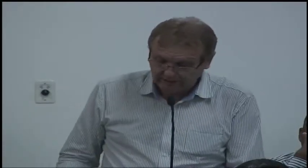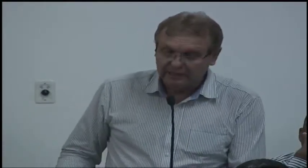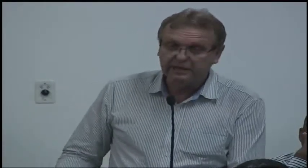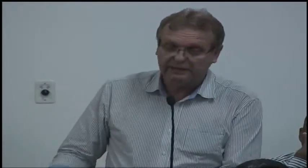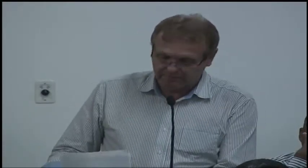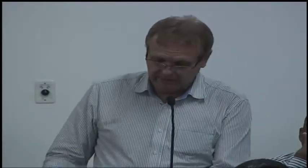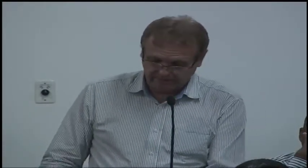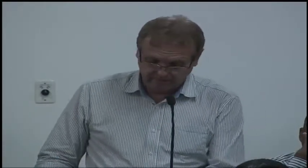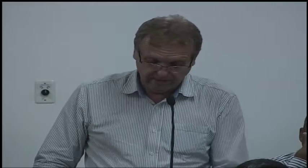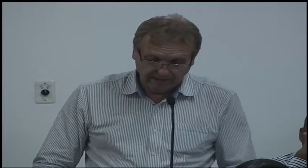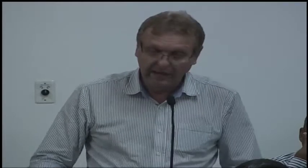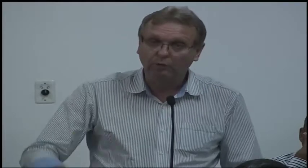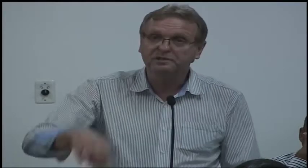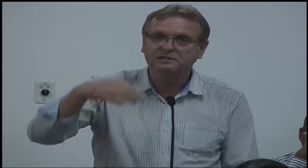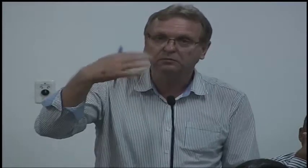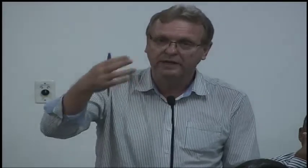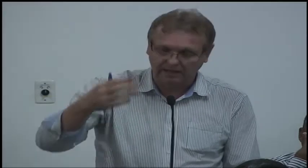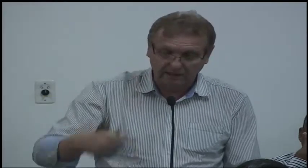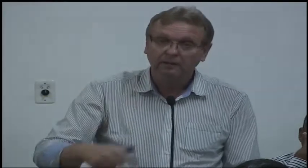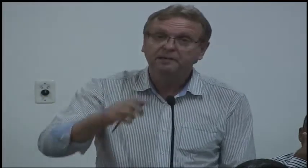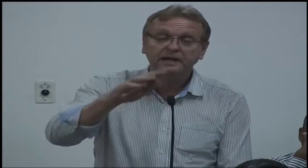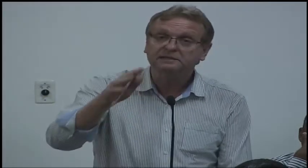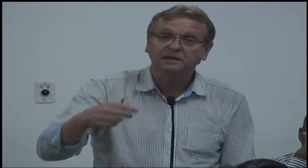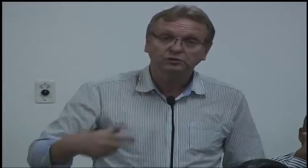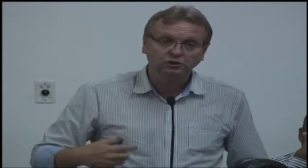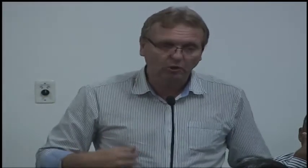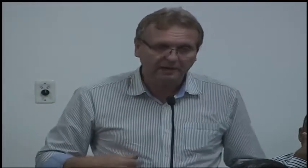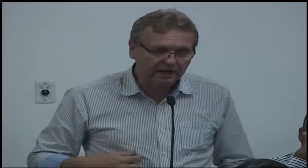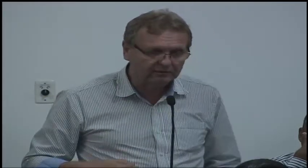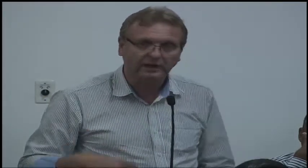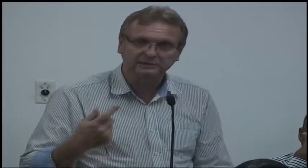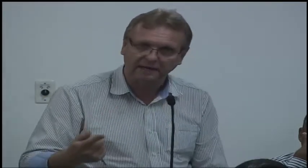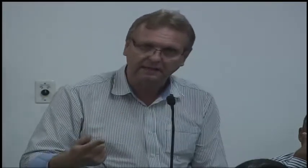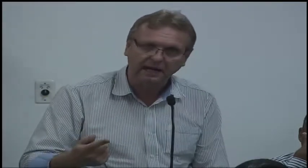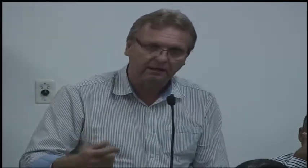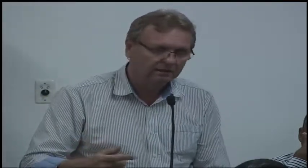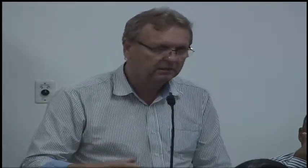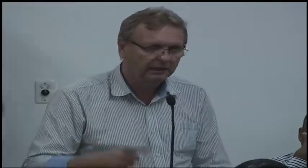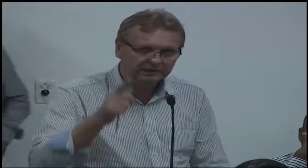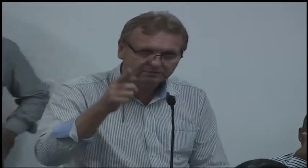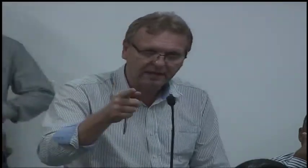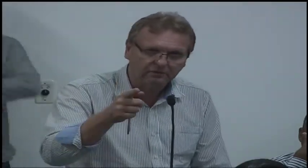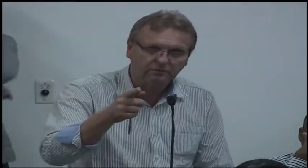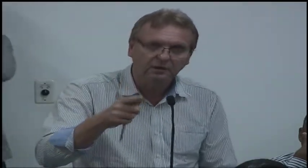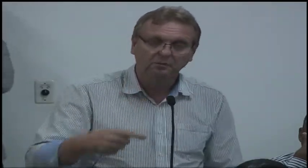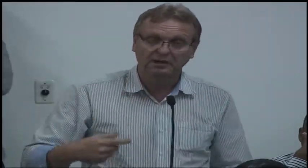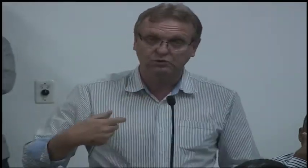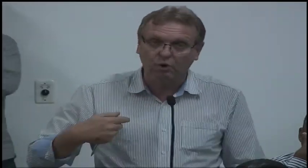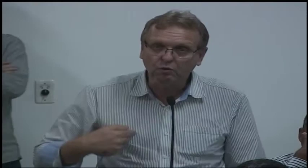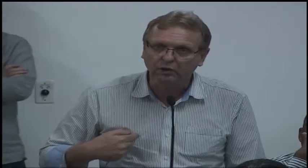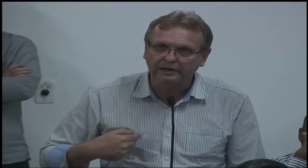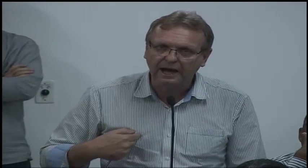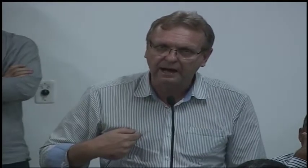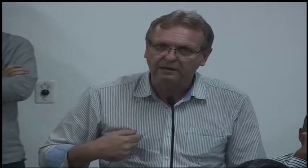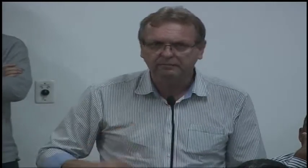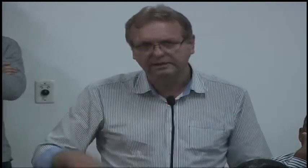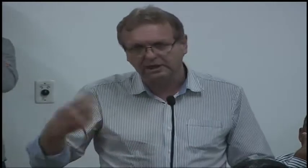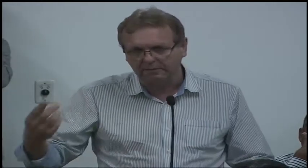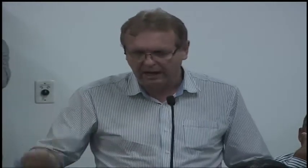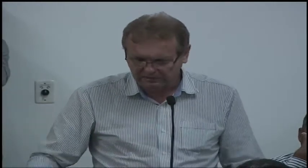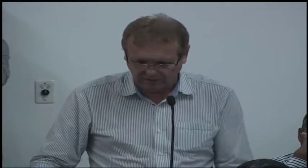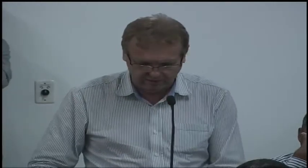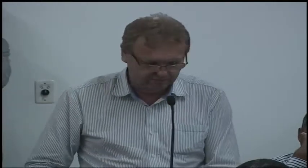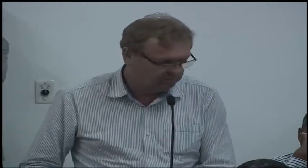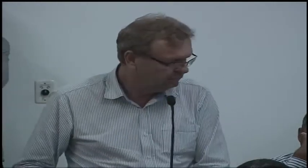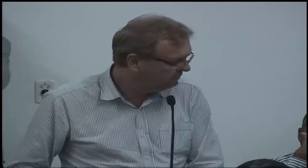sei e também é opção ele é uma paixão obrigado a respeitar a respeito mas concordar mas